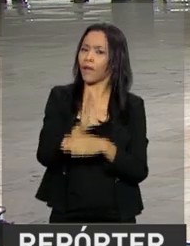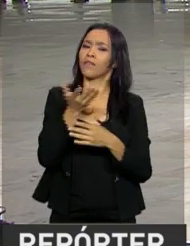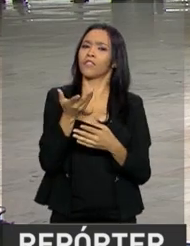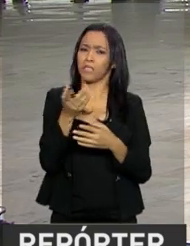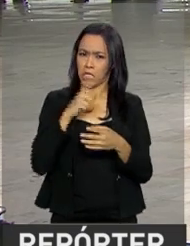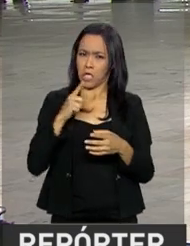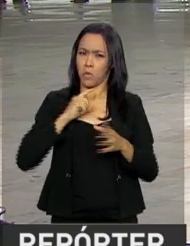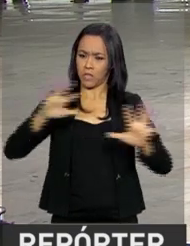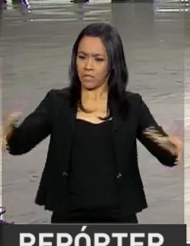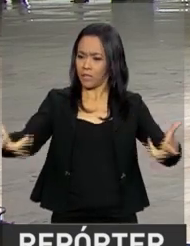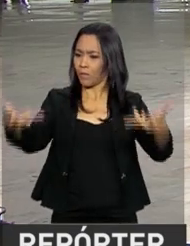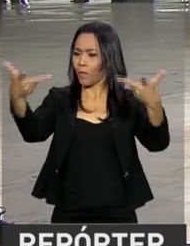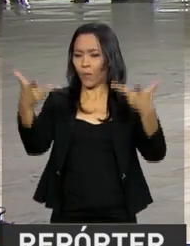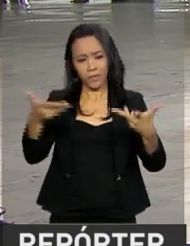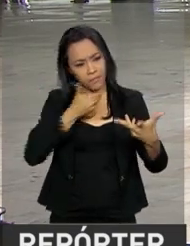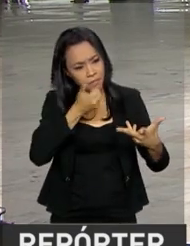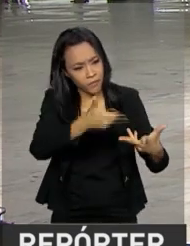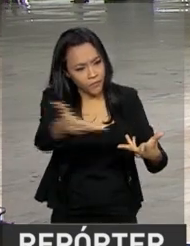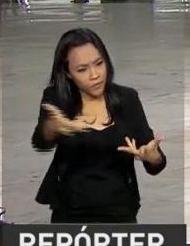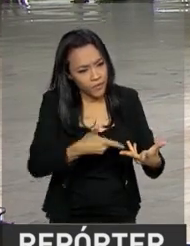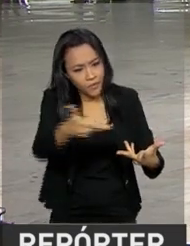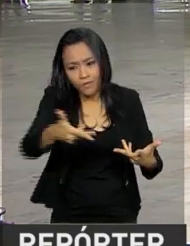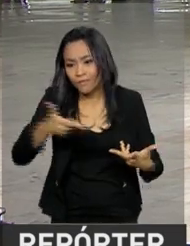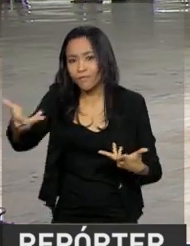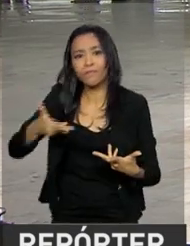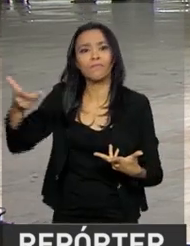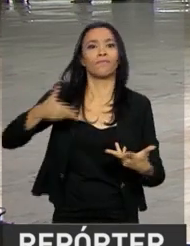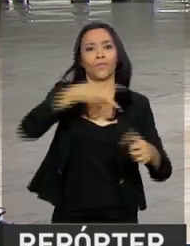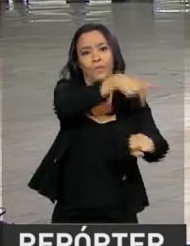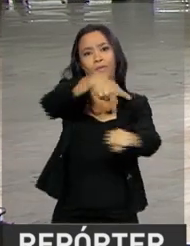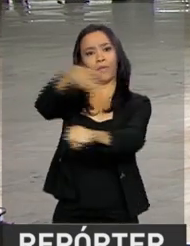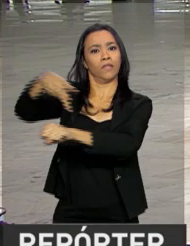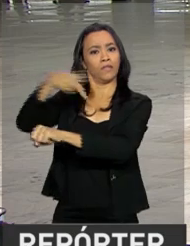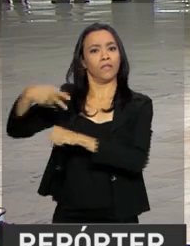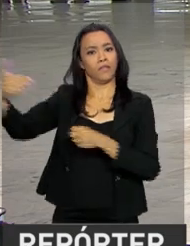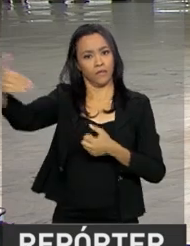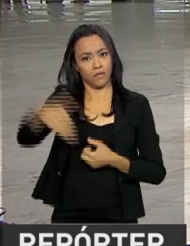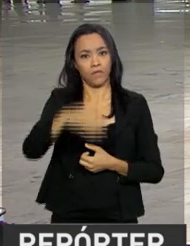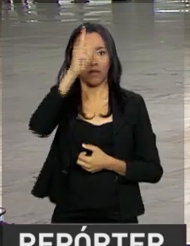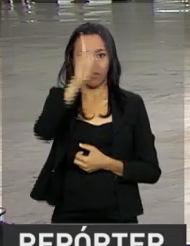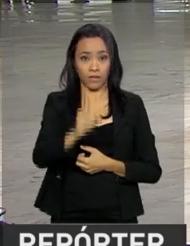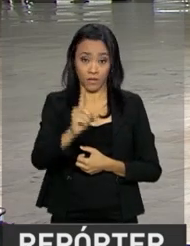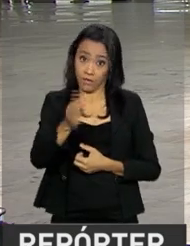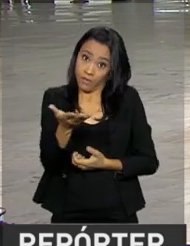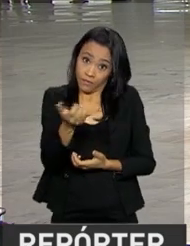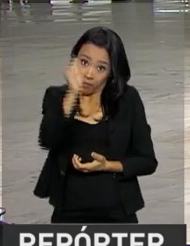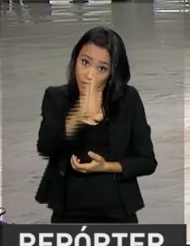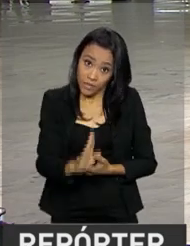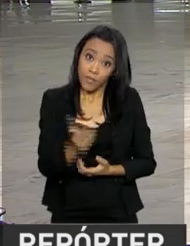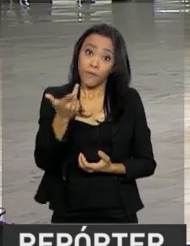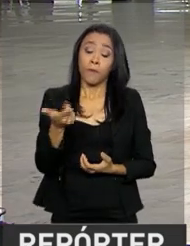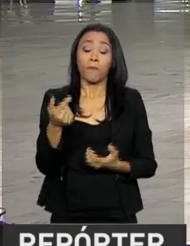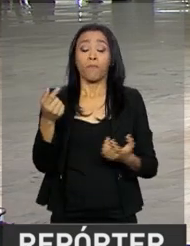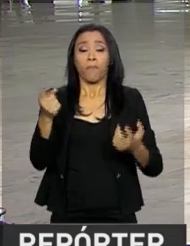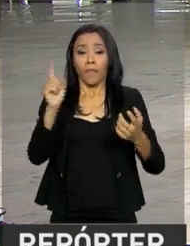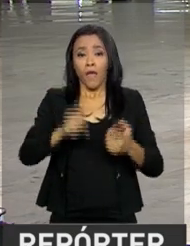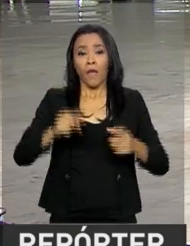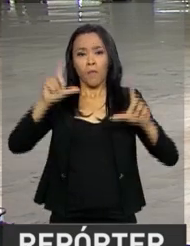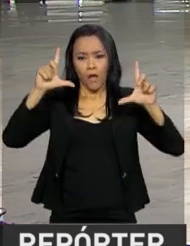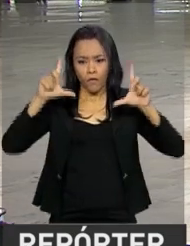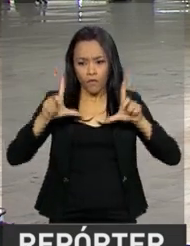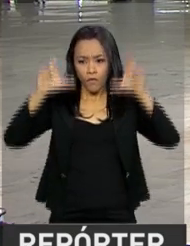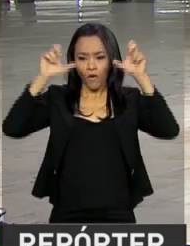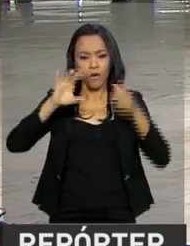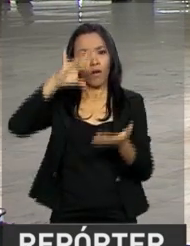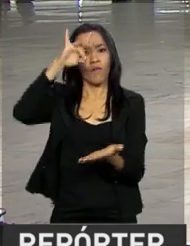uma cerimônia de recepção dos chefes de Estado e de Governo que vieram ao Brasil, uma fotografia oficial, uma sessão solene de